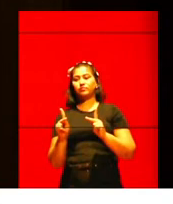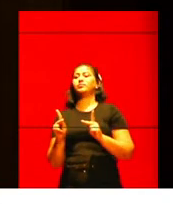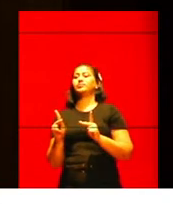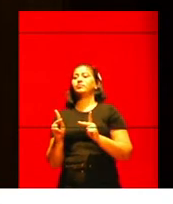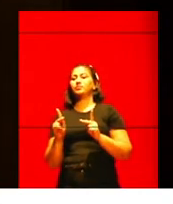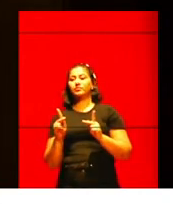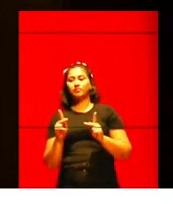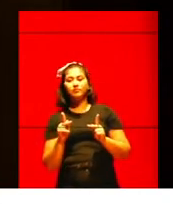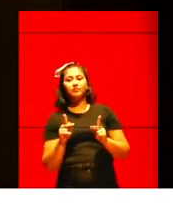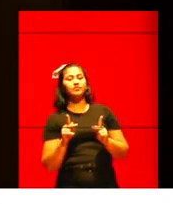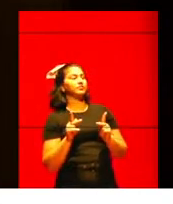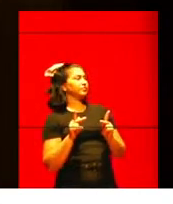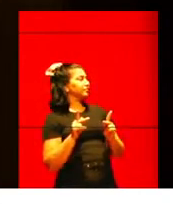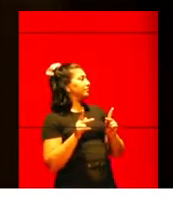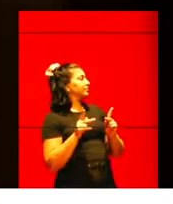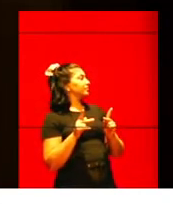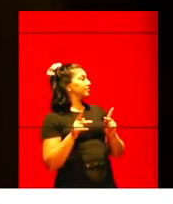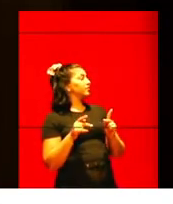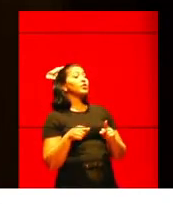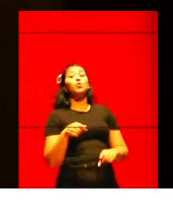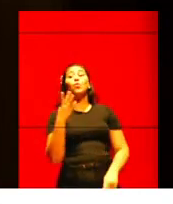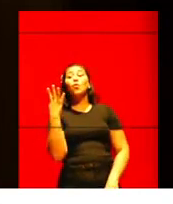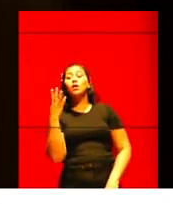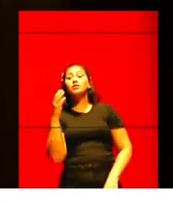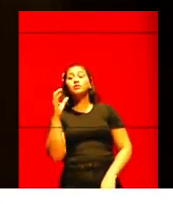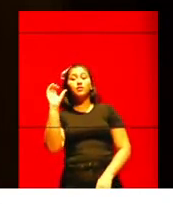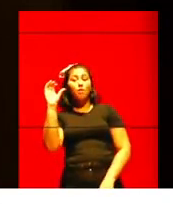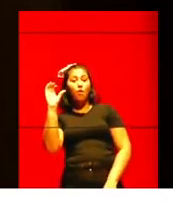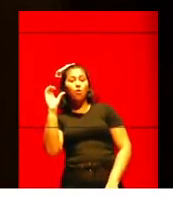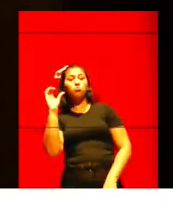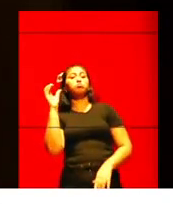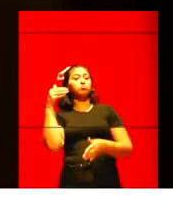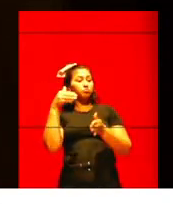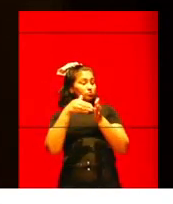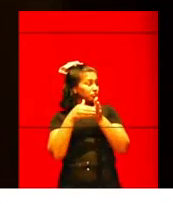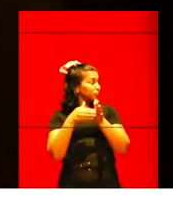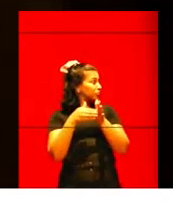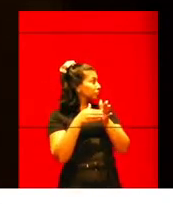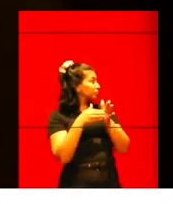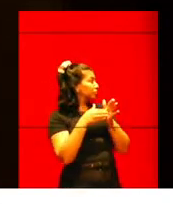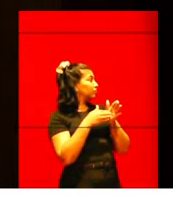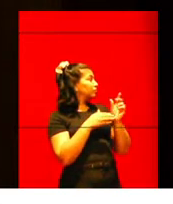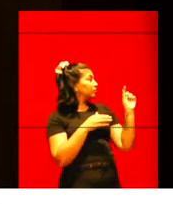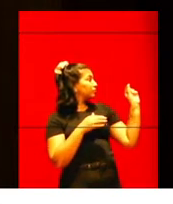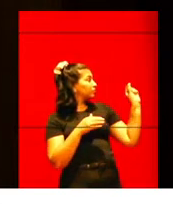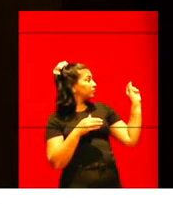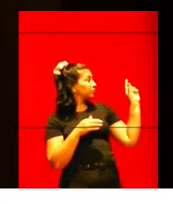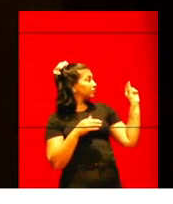carbonos aqui? Só diz pra mim aqui rapidão, ó. Bora lá. Esse daqui é o quê?